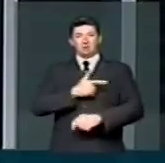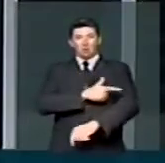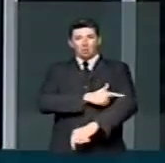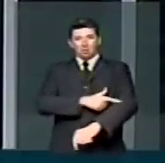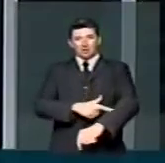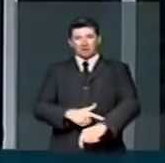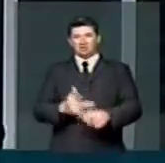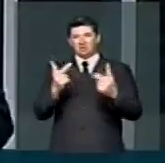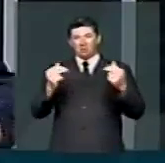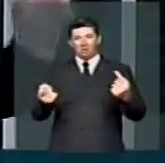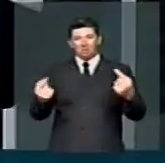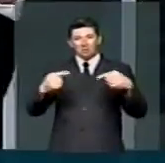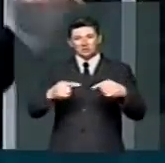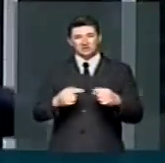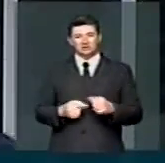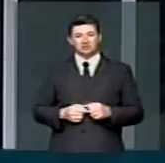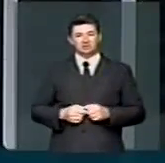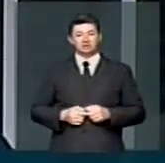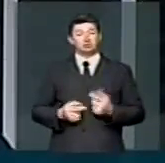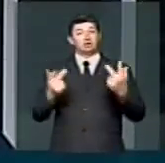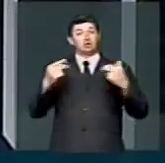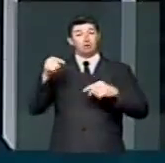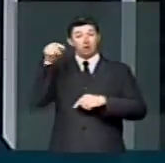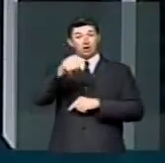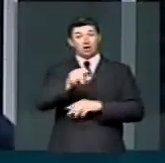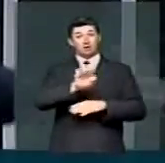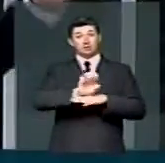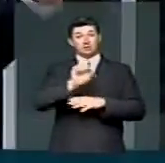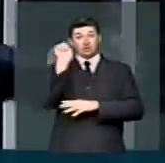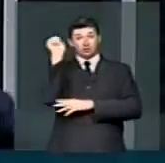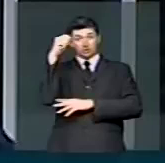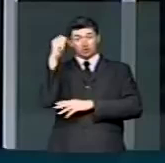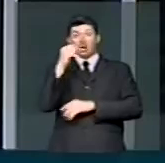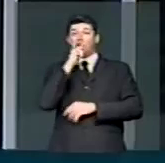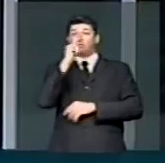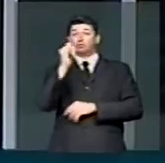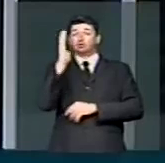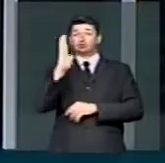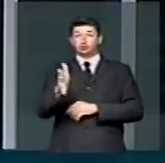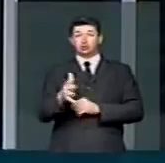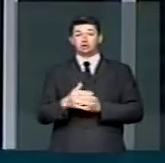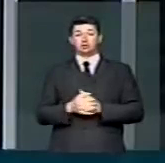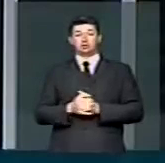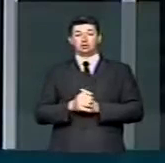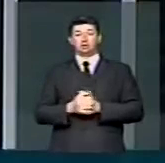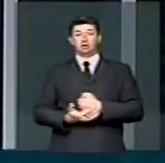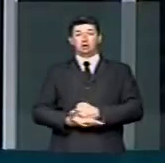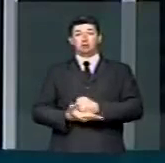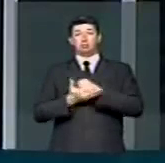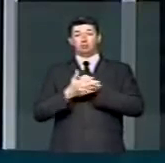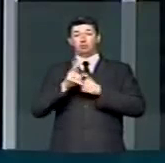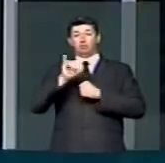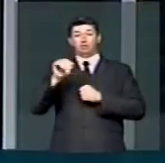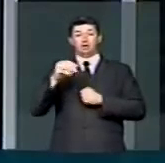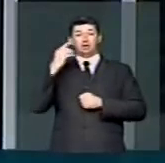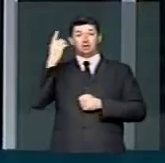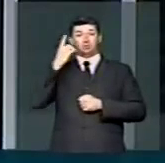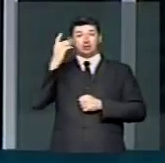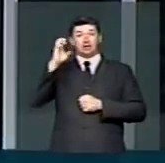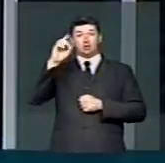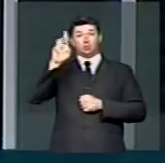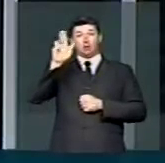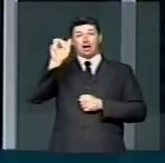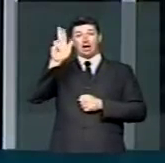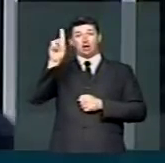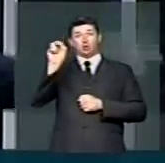pública de oposição, como lá no estado do Rio Grande do Sul já anunciou que vai apoiar a candidatura do Eduardo